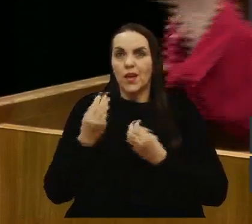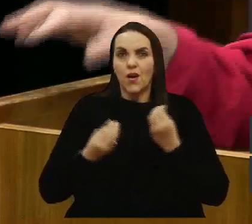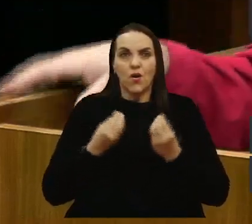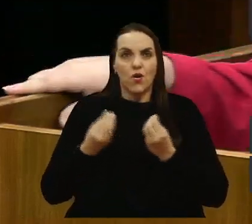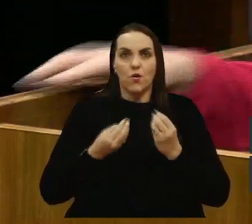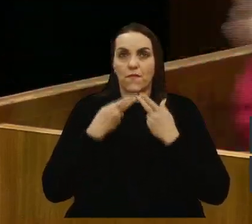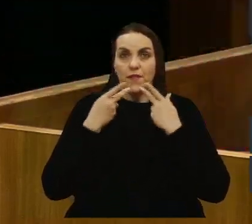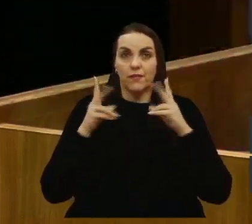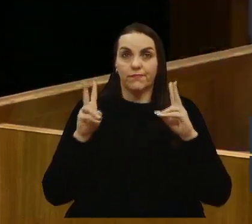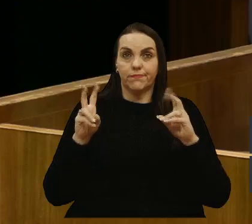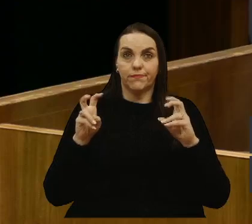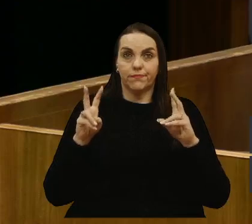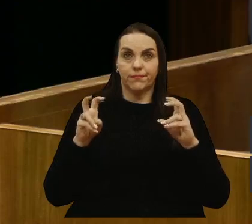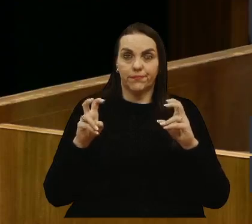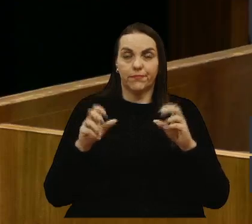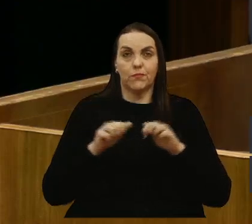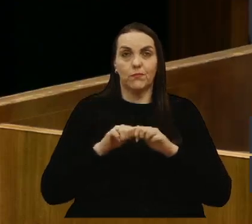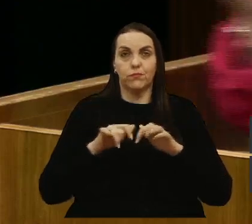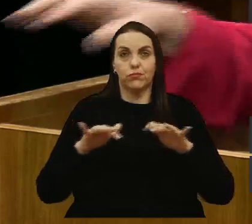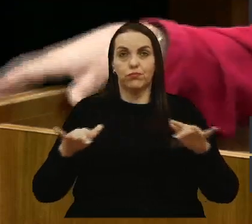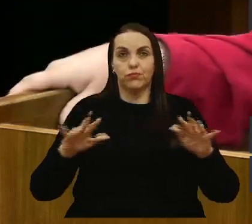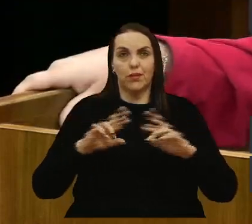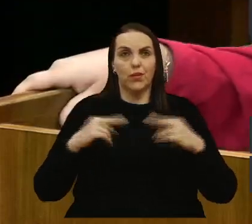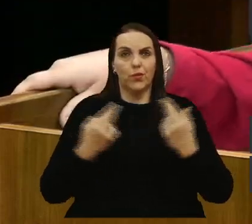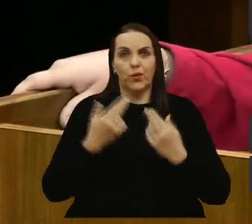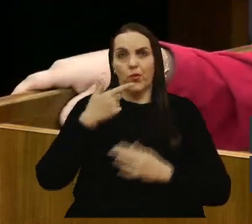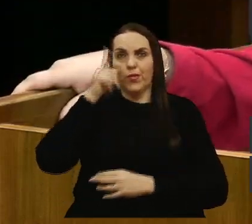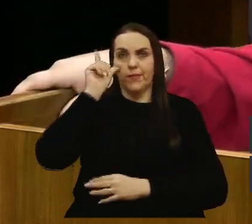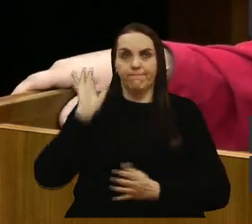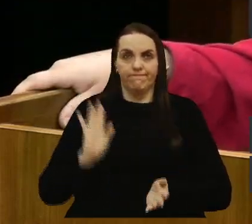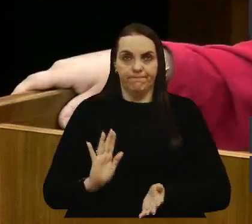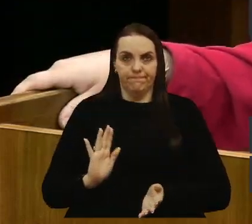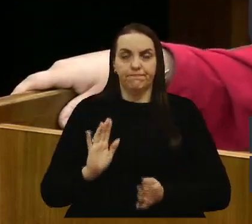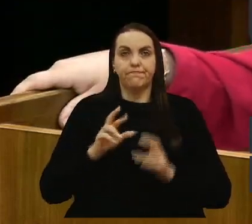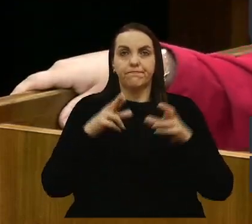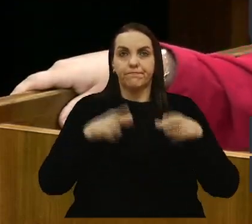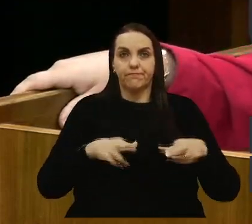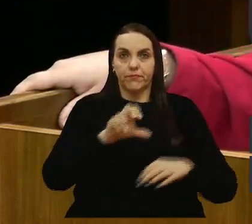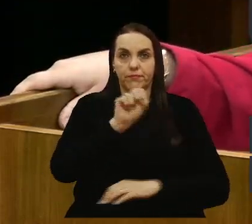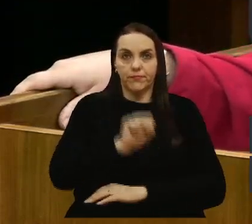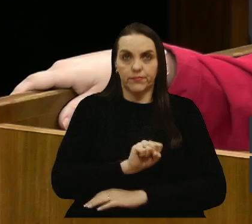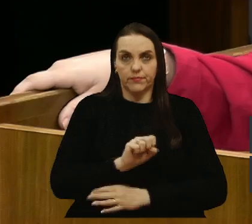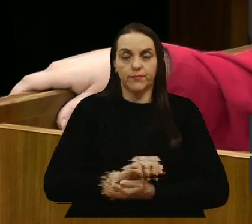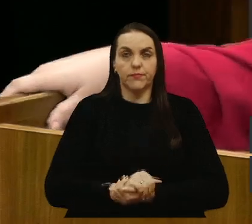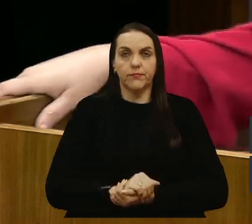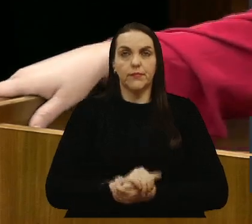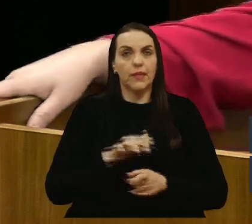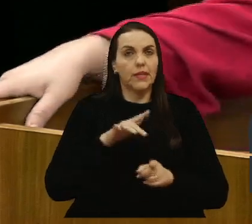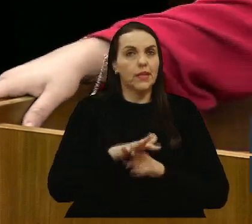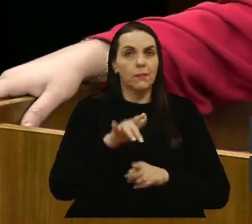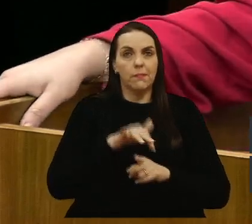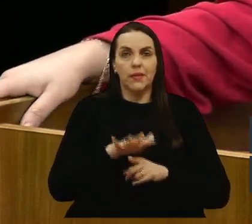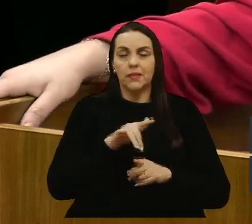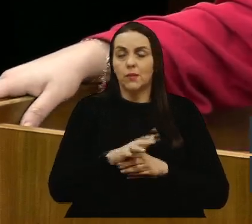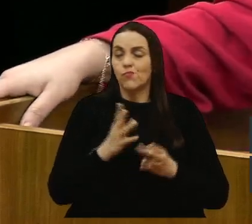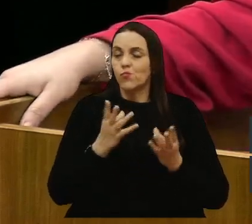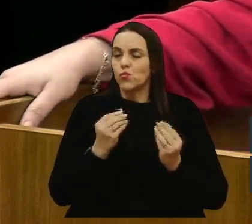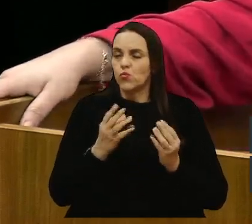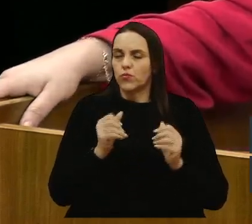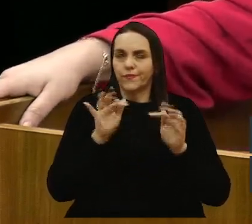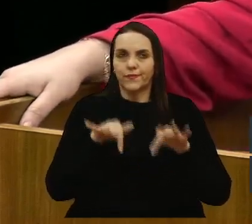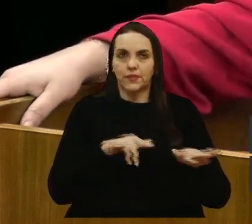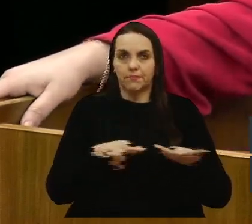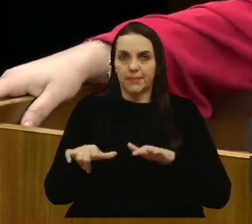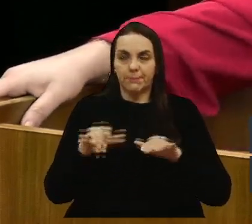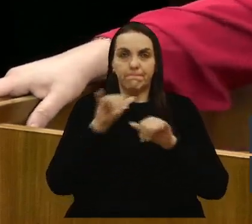do assunto, né, reverberar a reunião de ontem, lá na Zona Sul. A gente foi demandado muito durante o final de semana, desde o